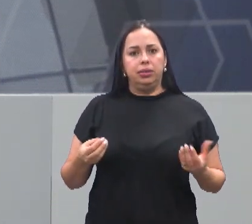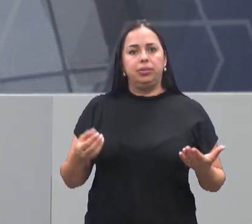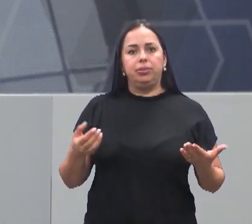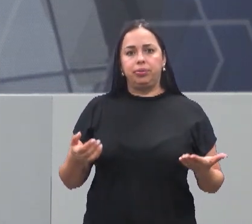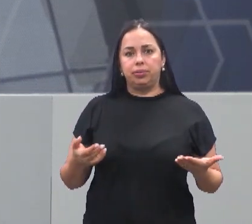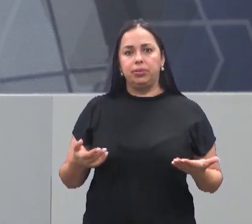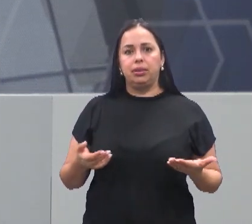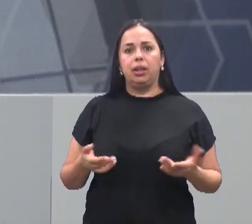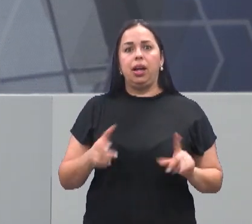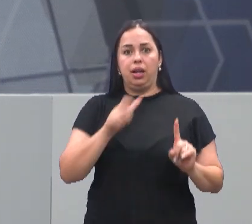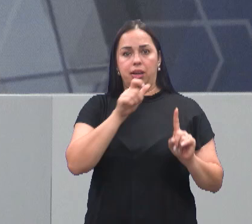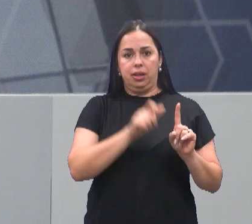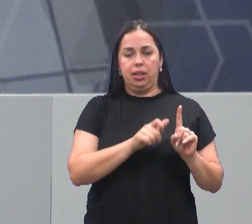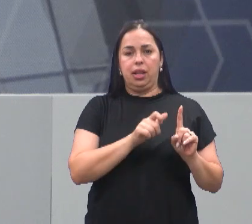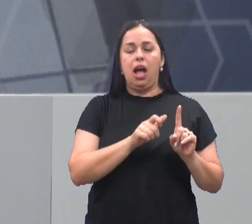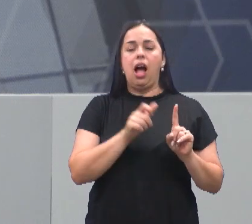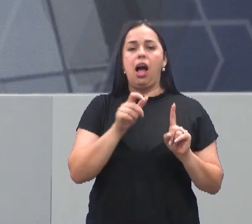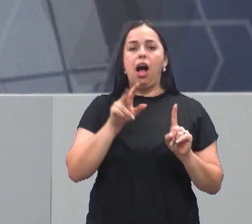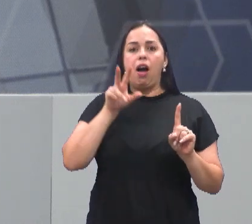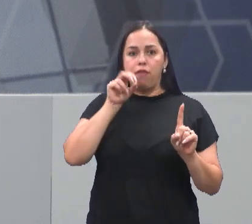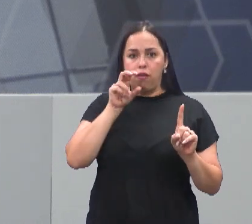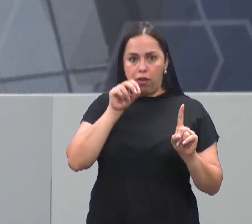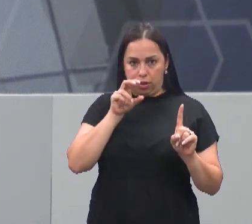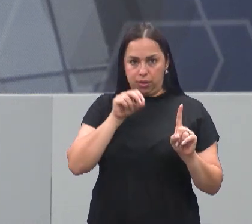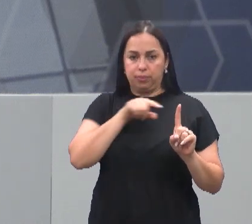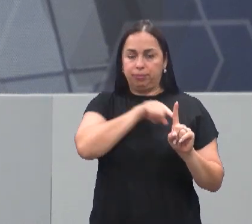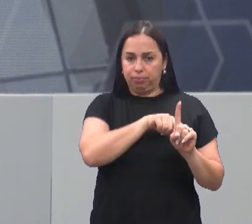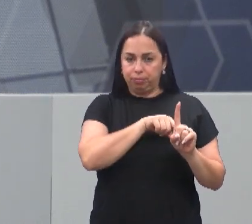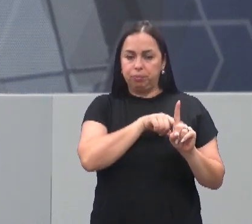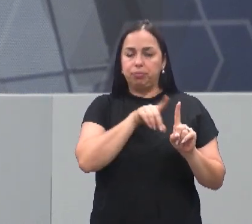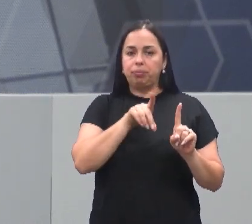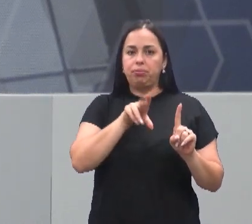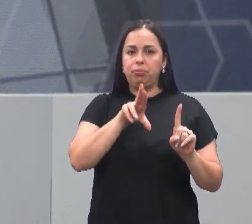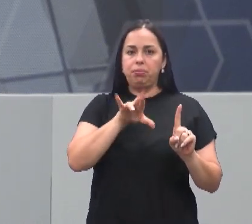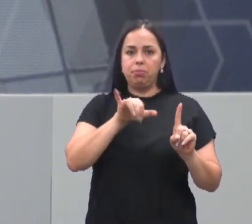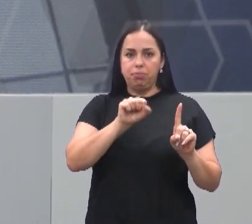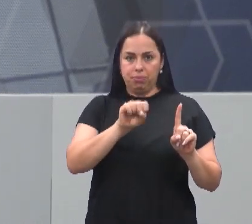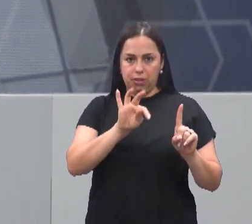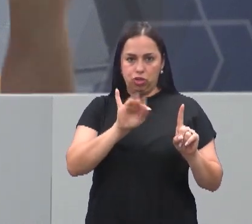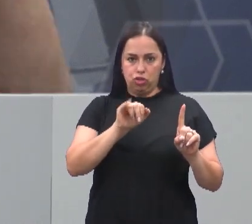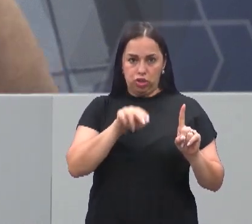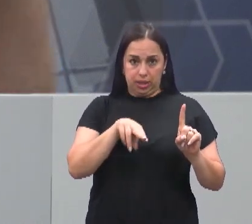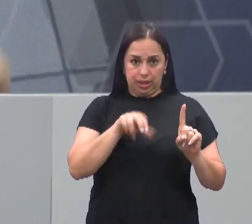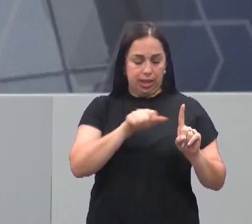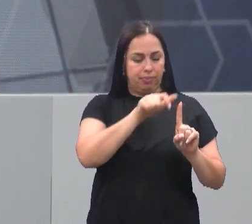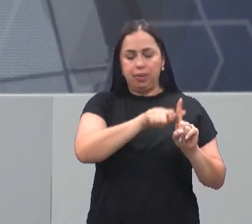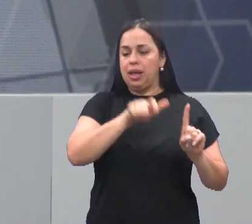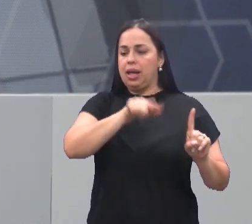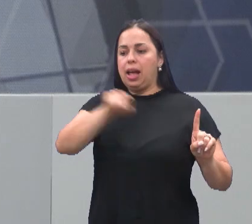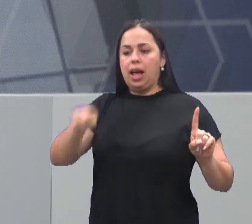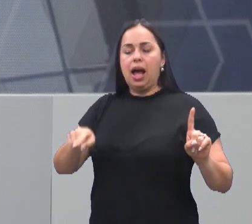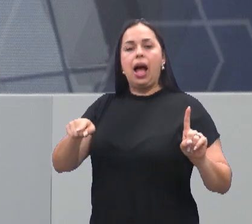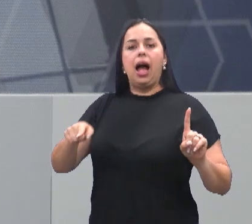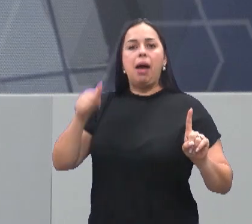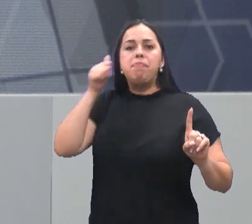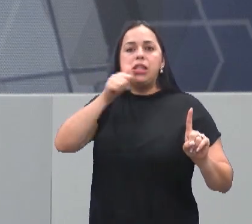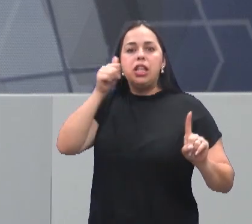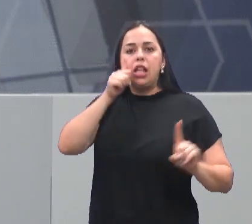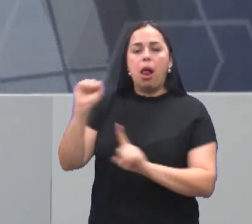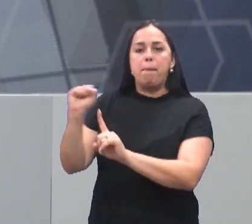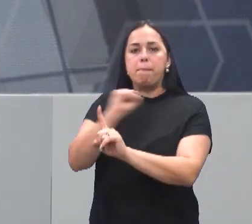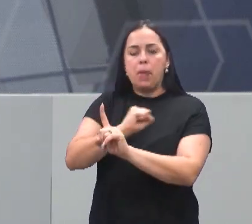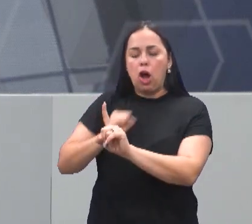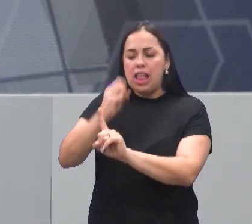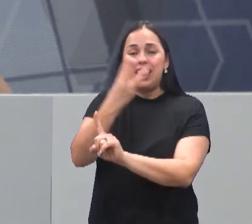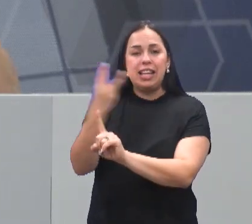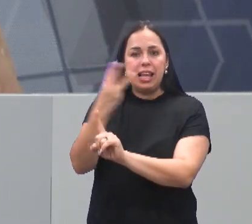a avó Cristina, a mãe da Daiane, que levou 33 facadas. Ela nasceu na Vila Guarani. Ela saiu